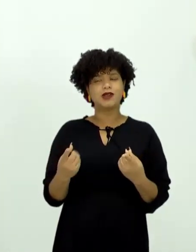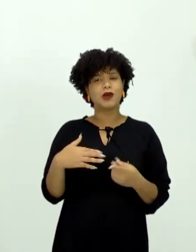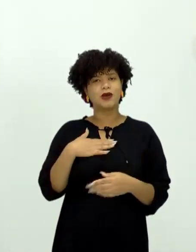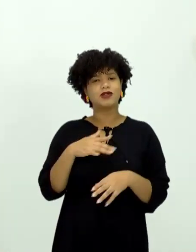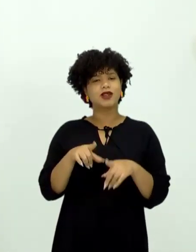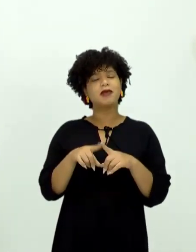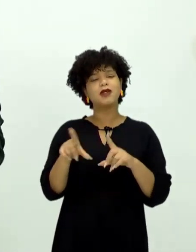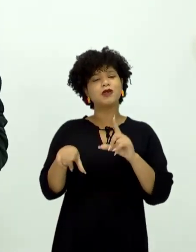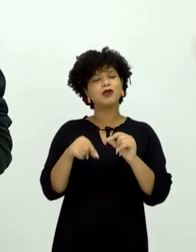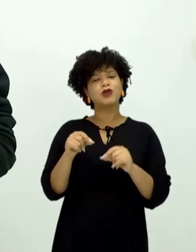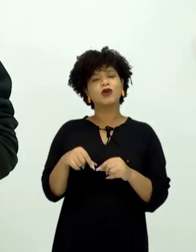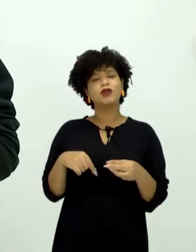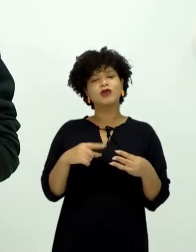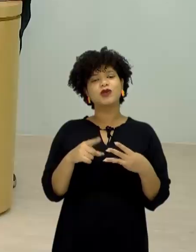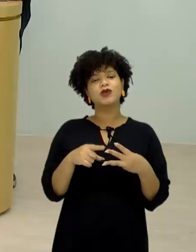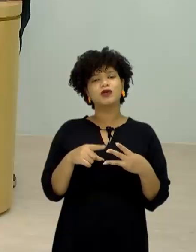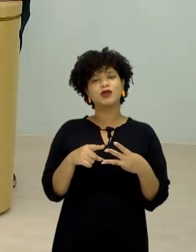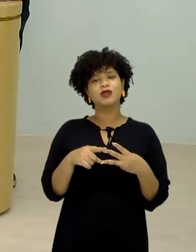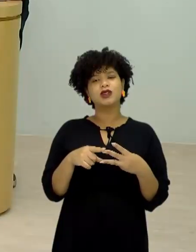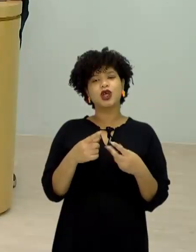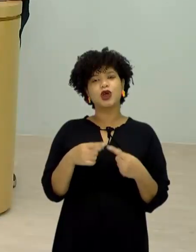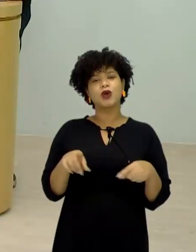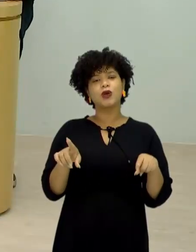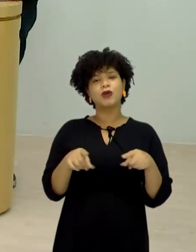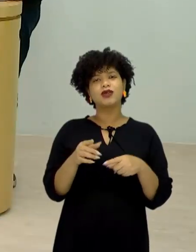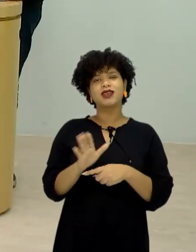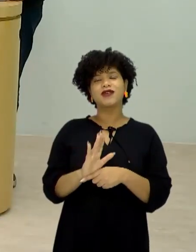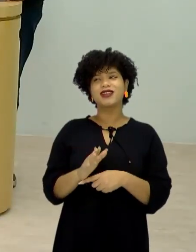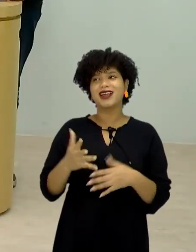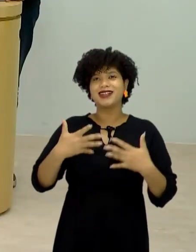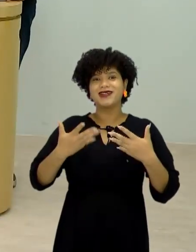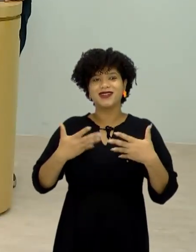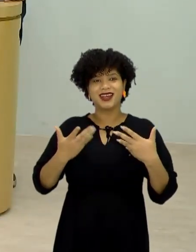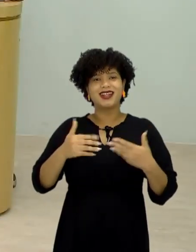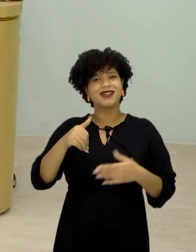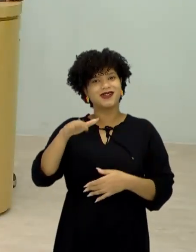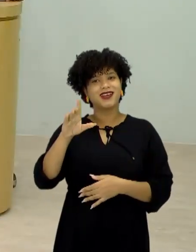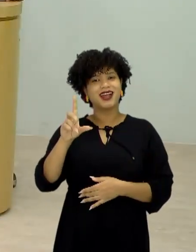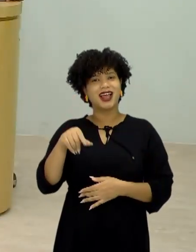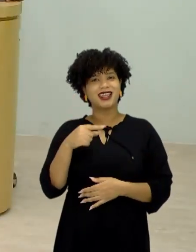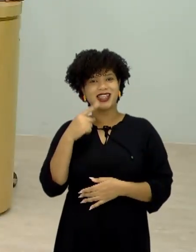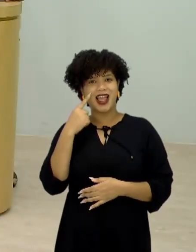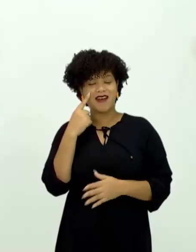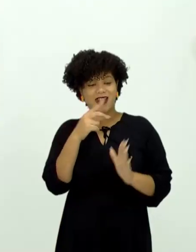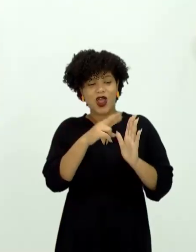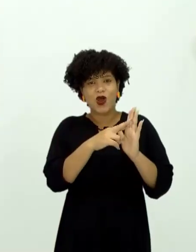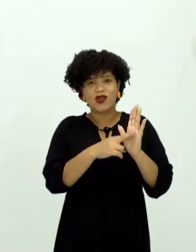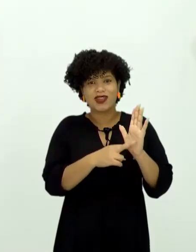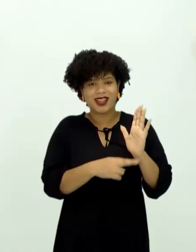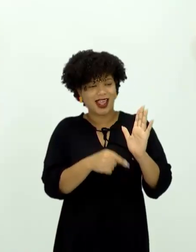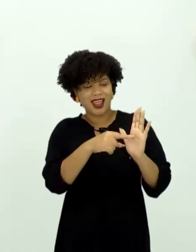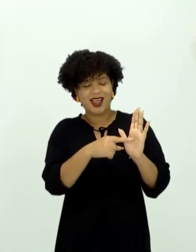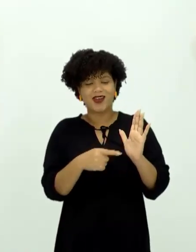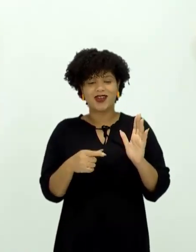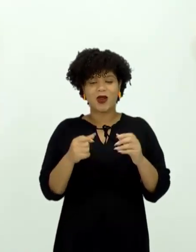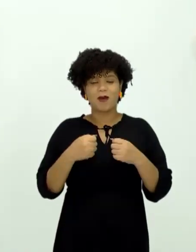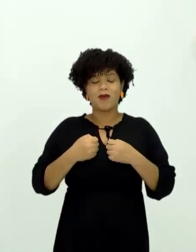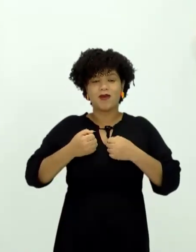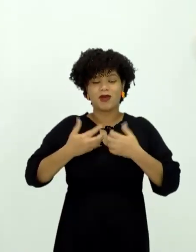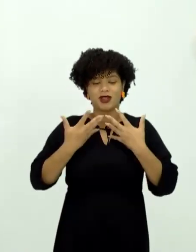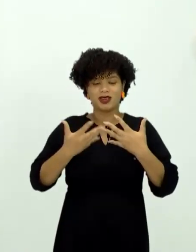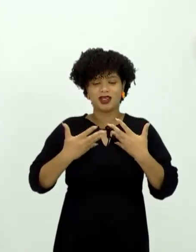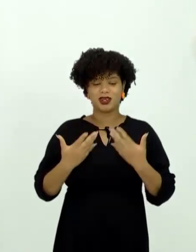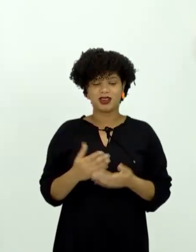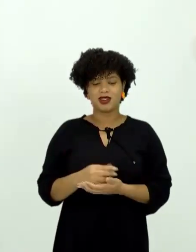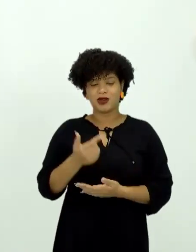eu escolhi música e vídeo também. Eu gosto. Porque eu acho que a gente se diverte mais, né? A gente se diverte mais com o roteiro, com a manifestação artística e tal. Tem